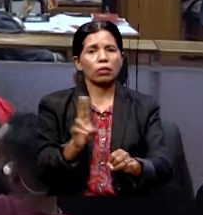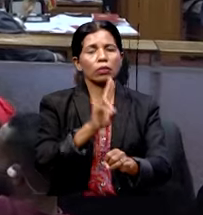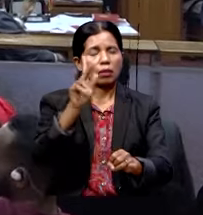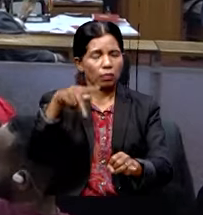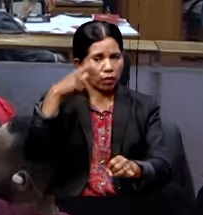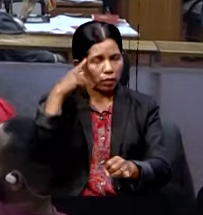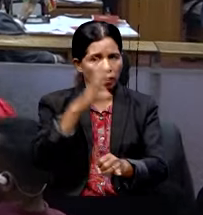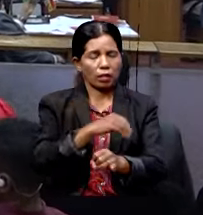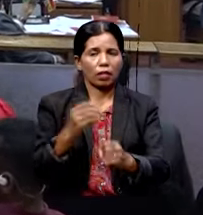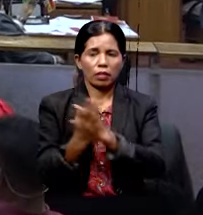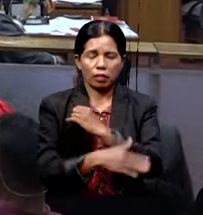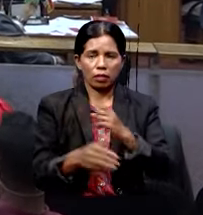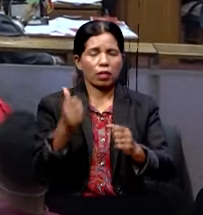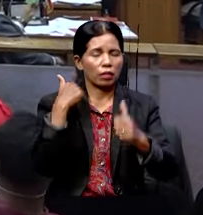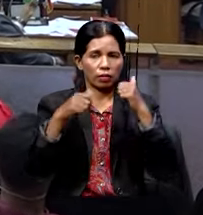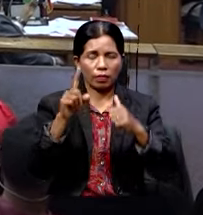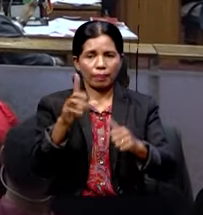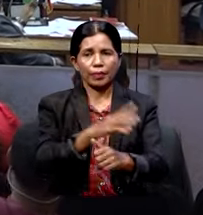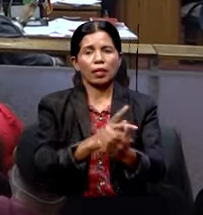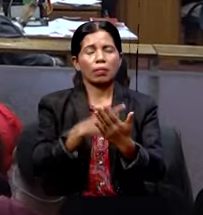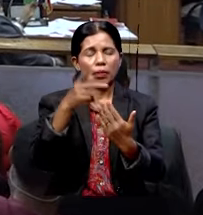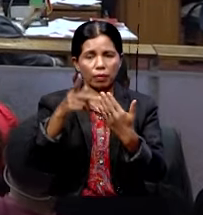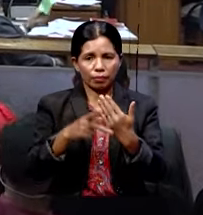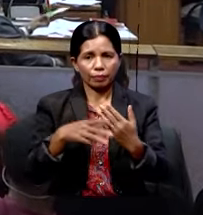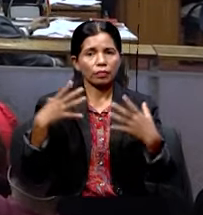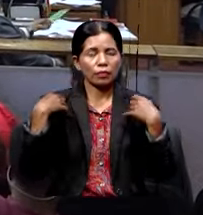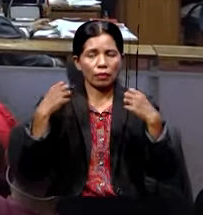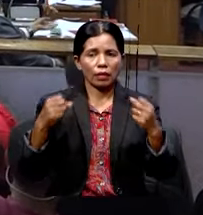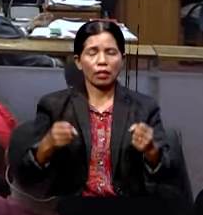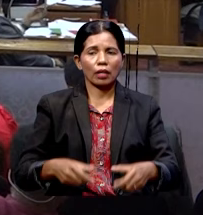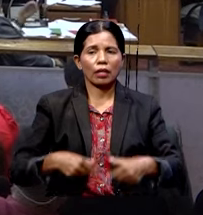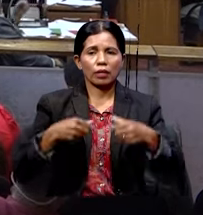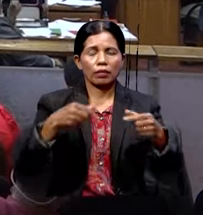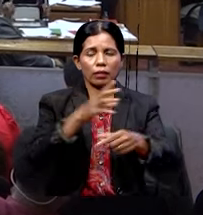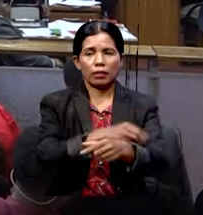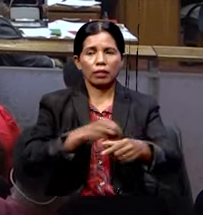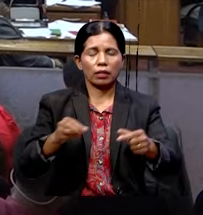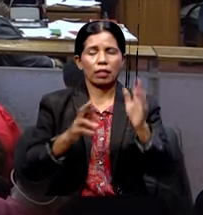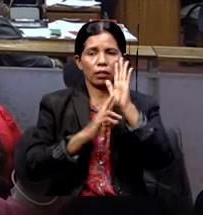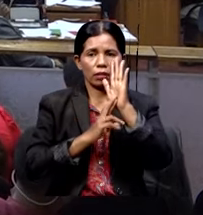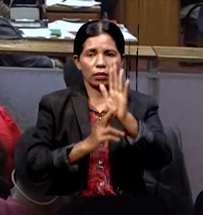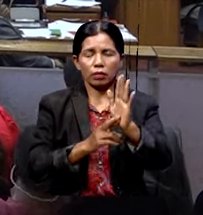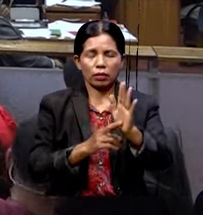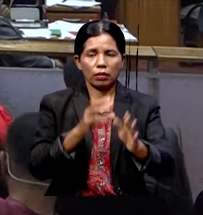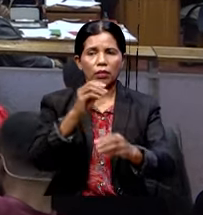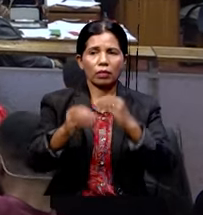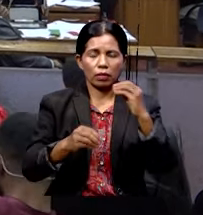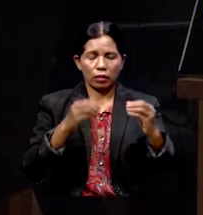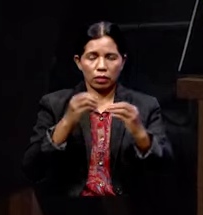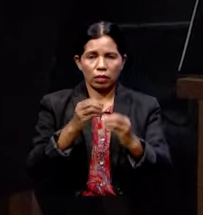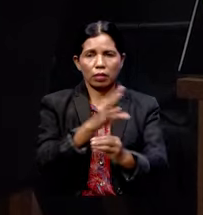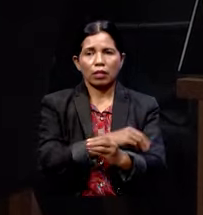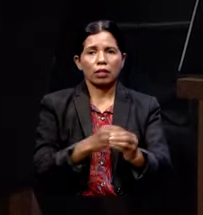Política Externa ou Atividade IDA. Subprograma Reforça no Fortalece Gestão no Representação Assunto